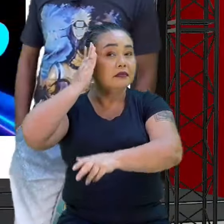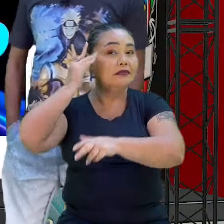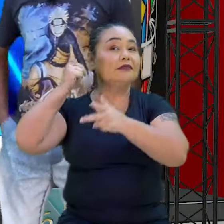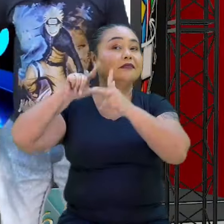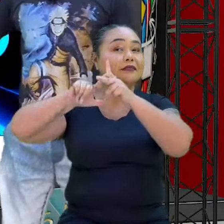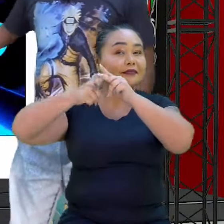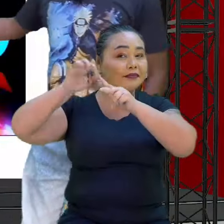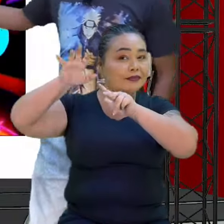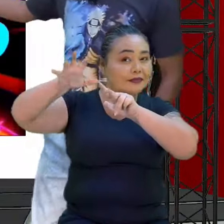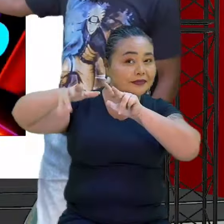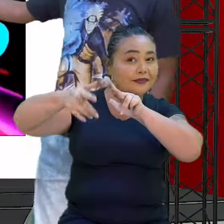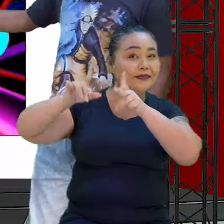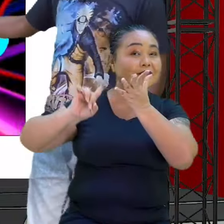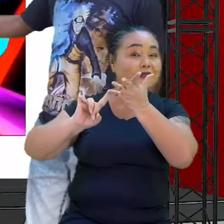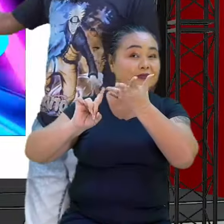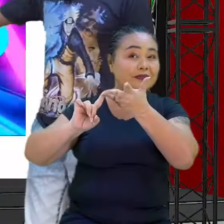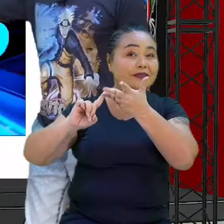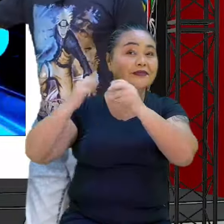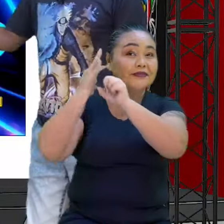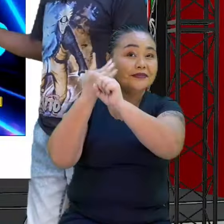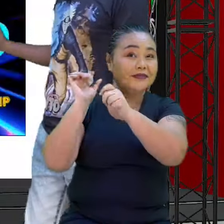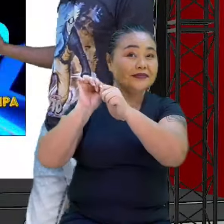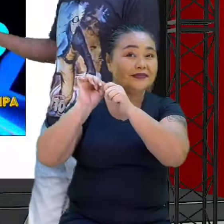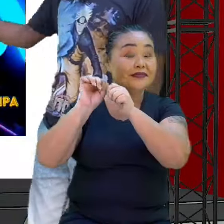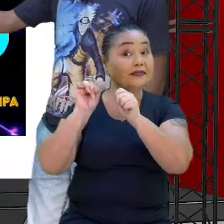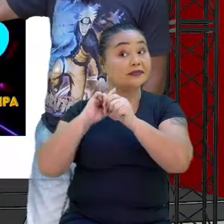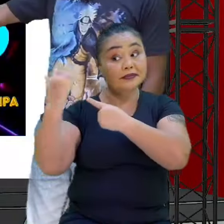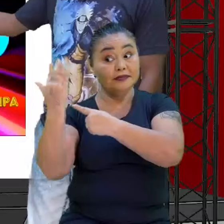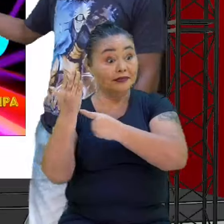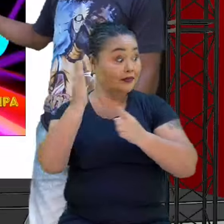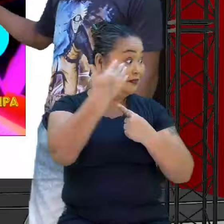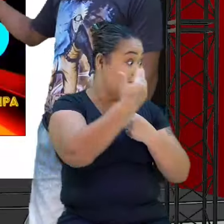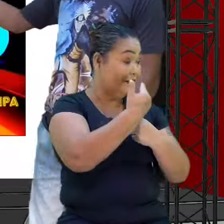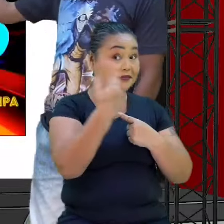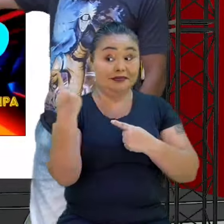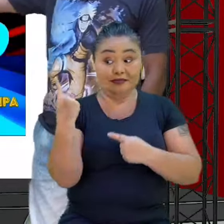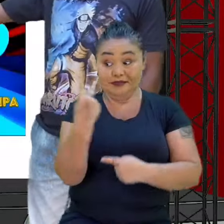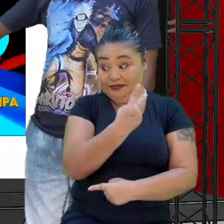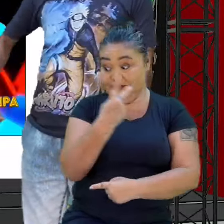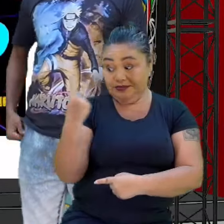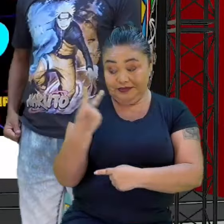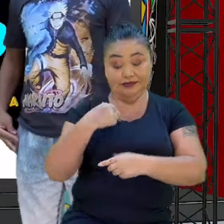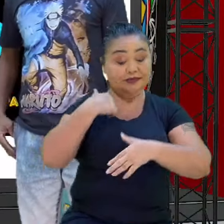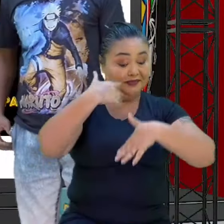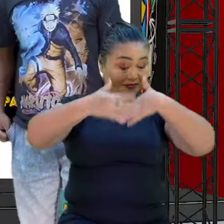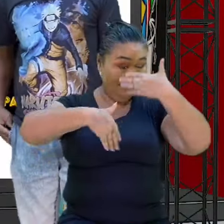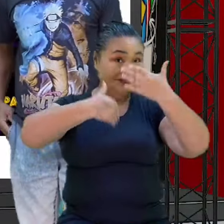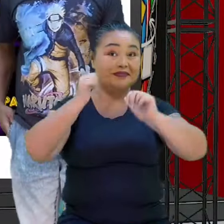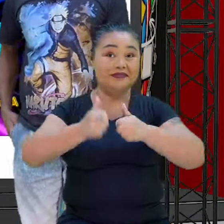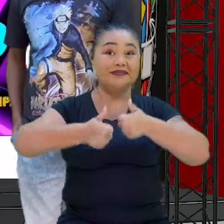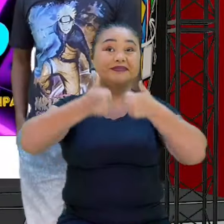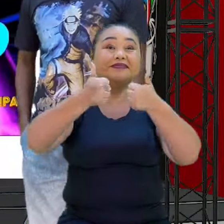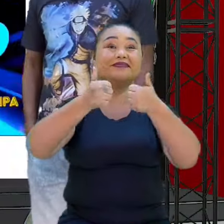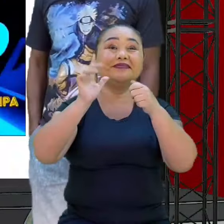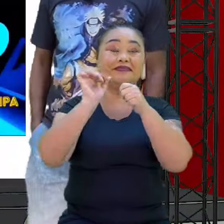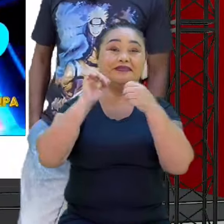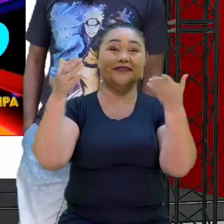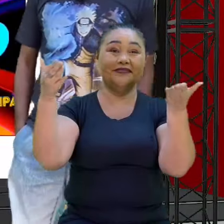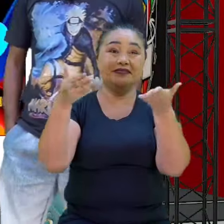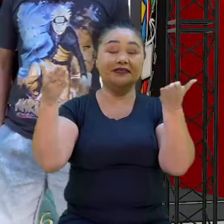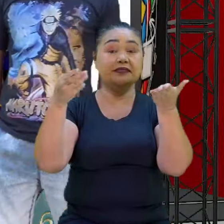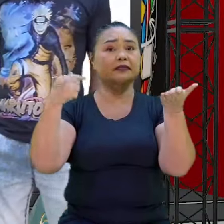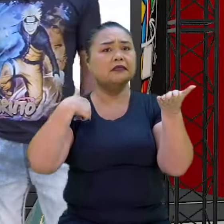ter um pouco de to o fazendeiro do Meio tem que ter a ajuda dos dois aqui ó para fazer fluir melhor e sabe o que que eu acho que agora eles vão pensar assim